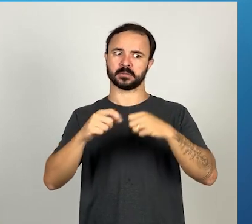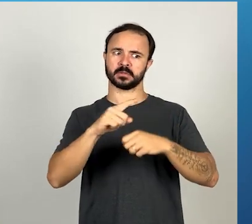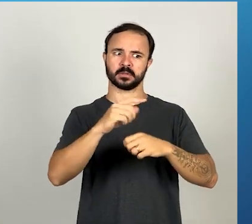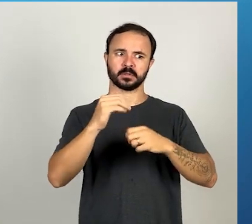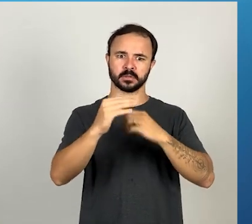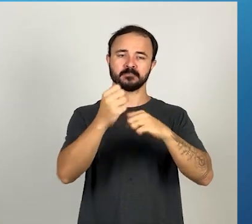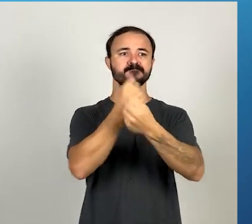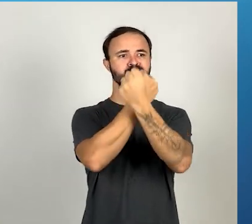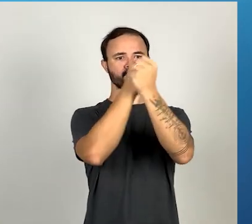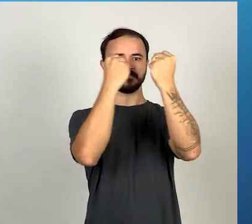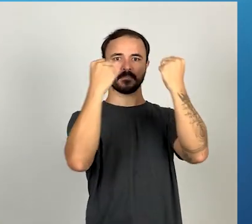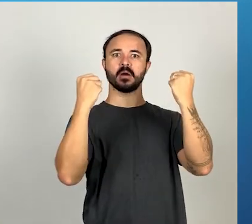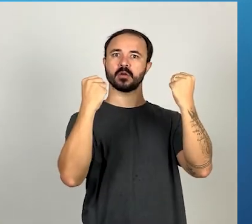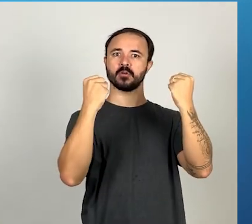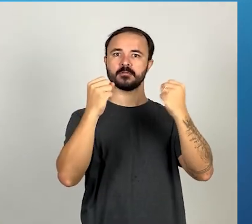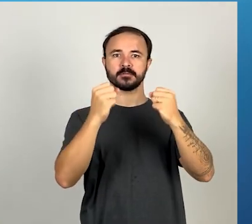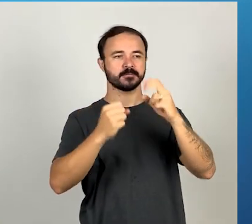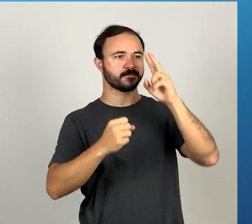muitas placas